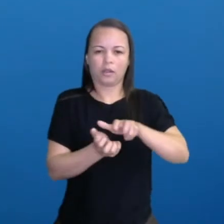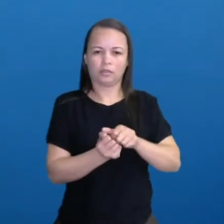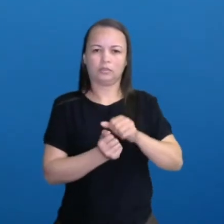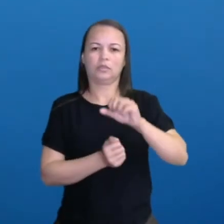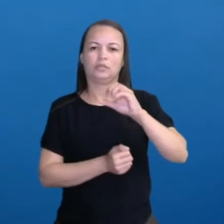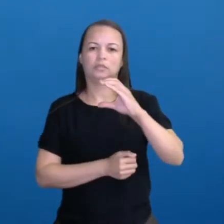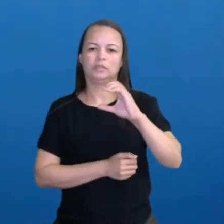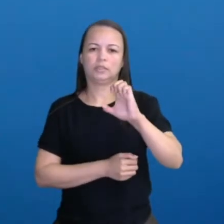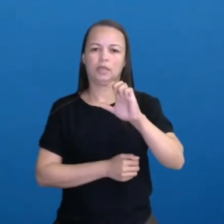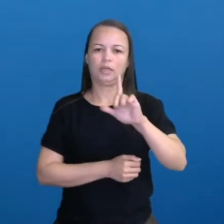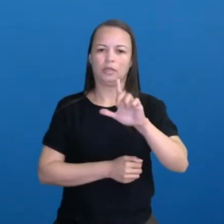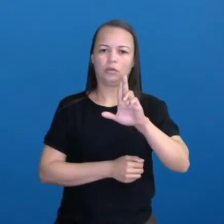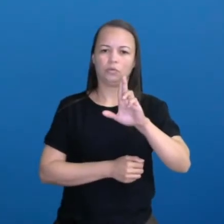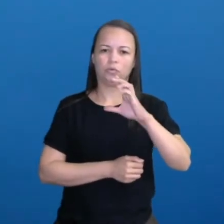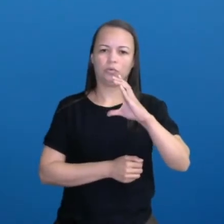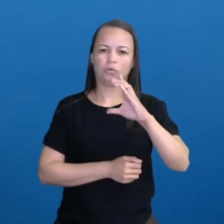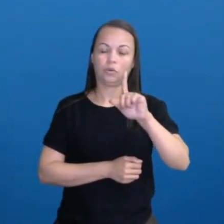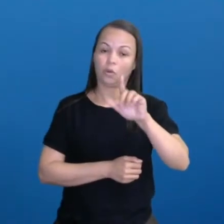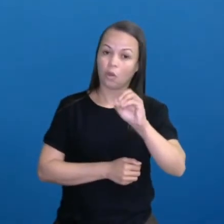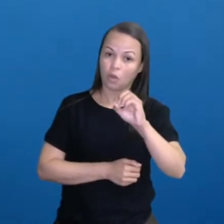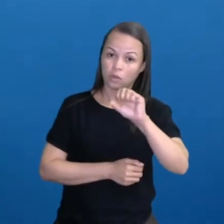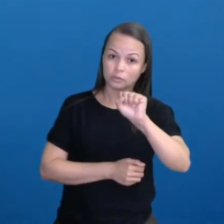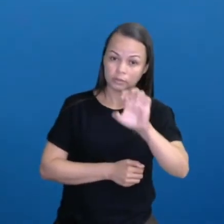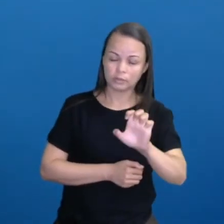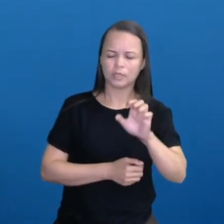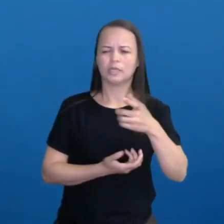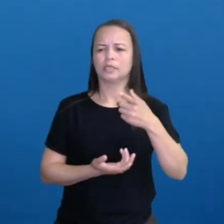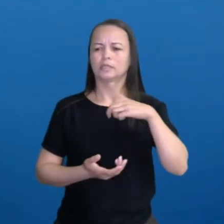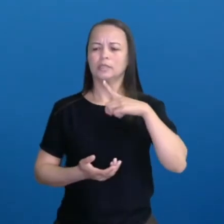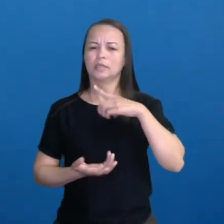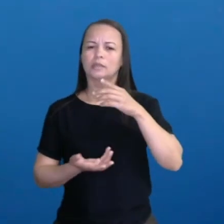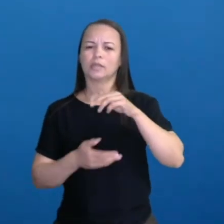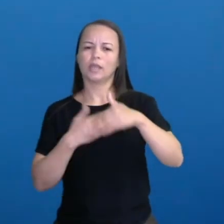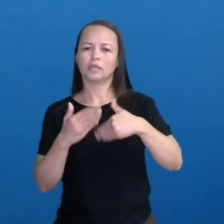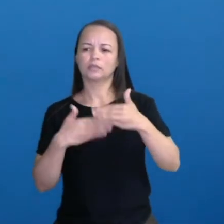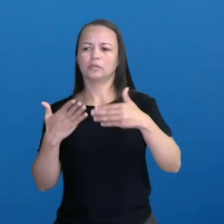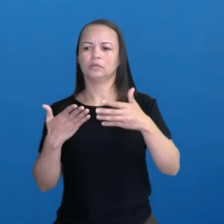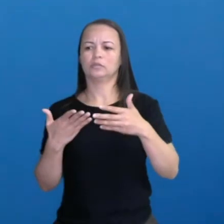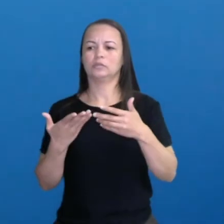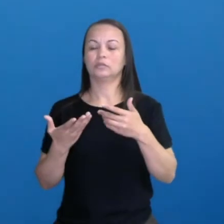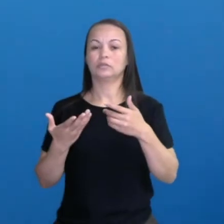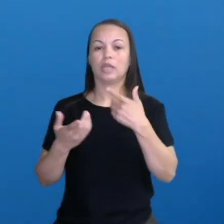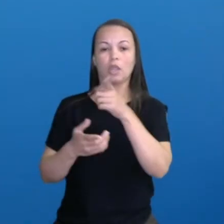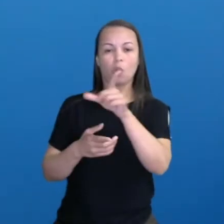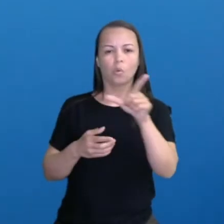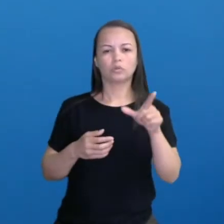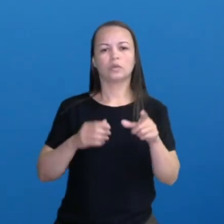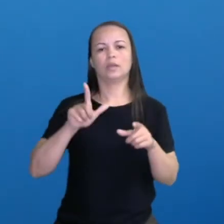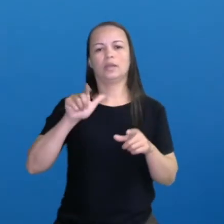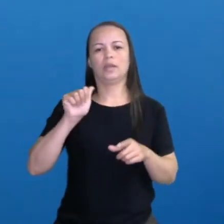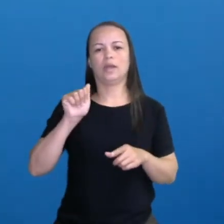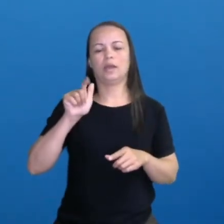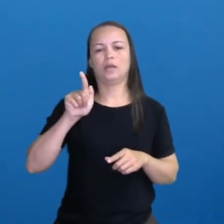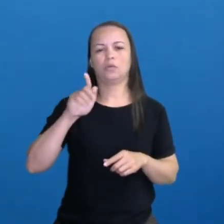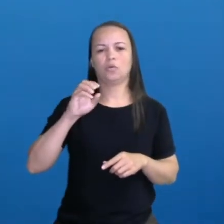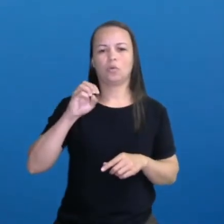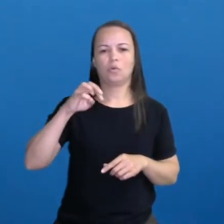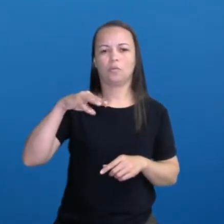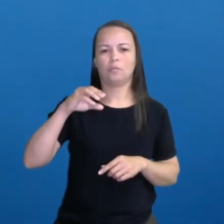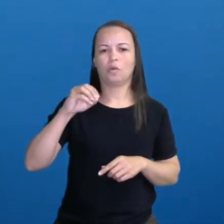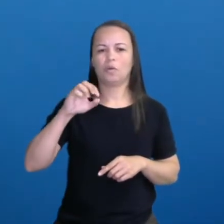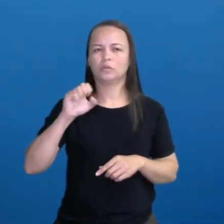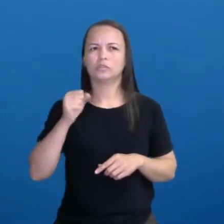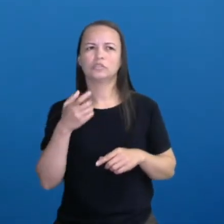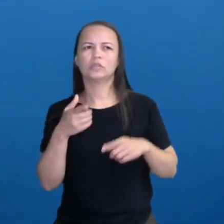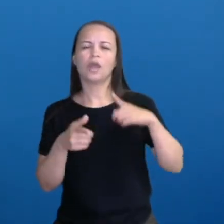essa necessidade. Quem geralmente faz isso e tem um apêndice extremamente desenvolvido são os lagomorfos, popularmente conhecidos como